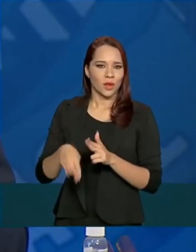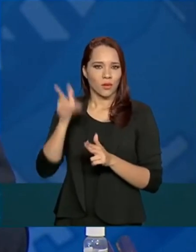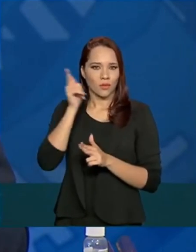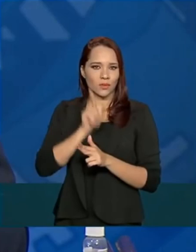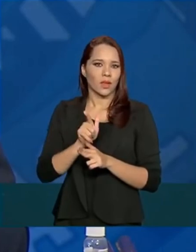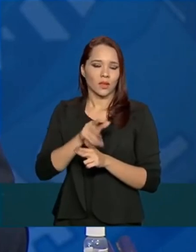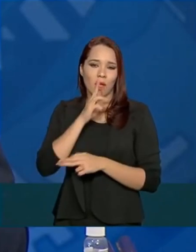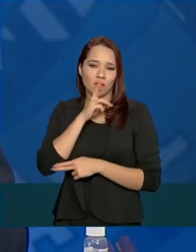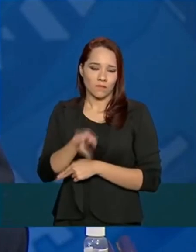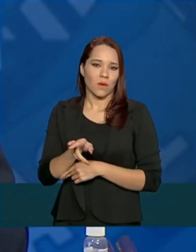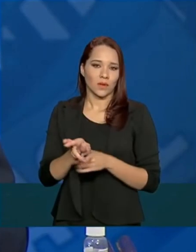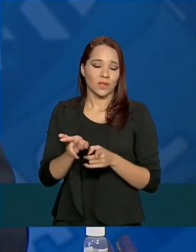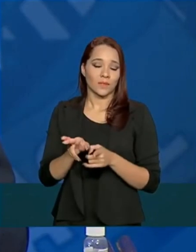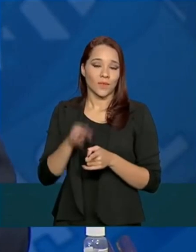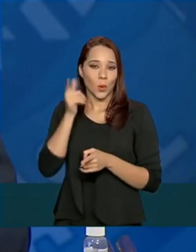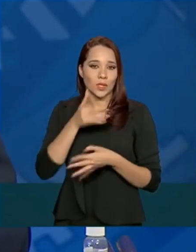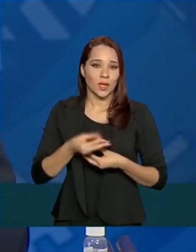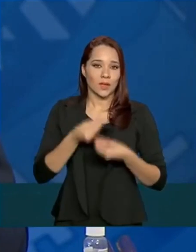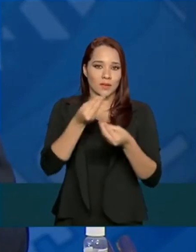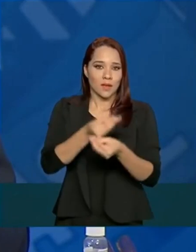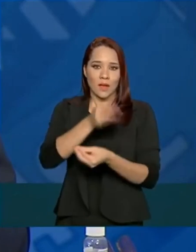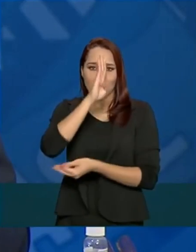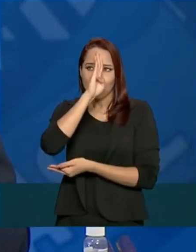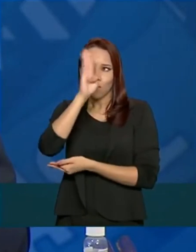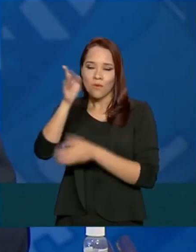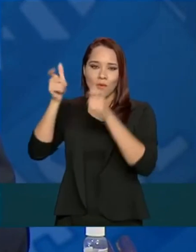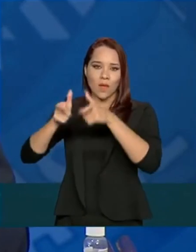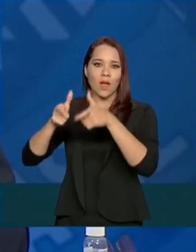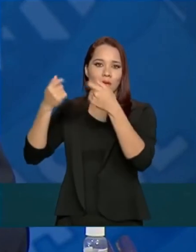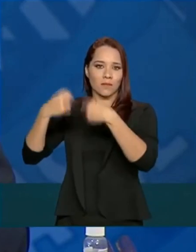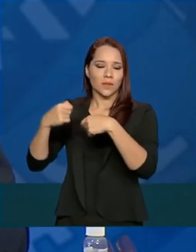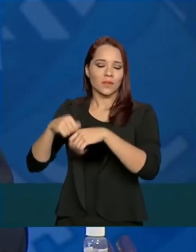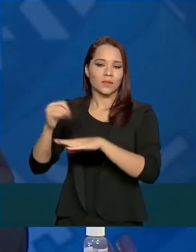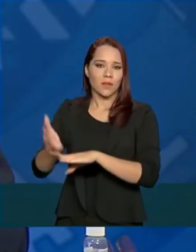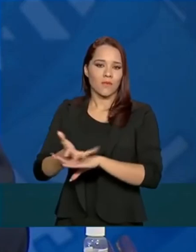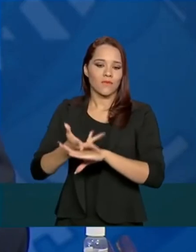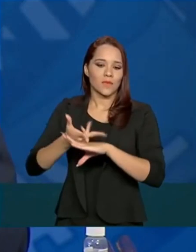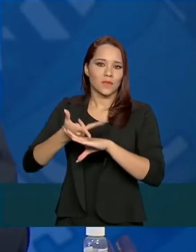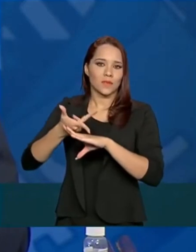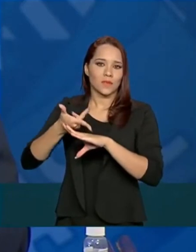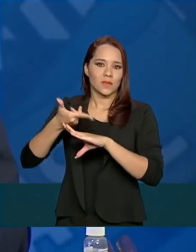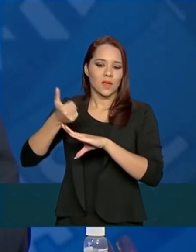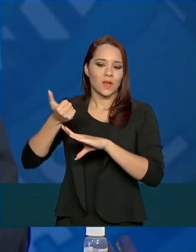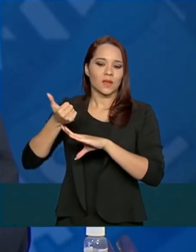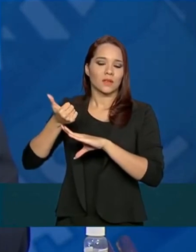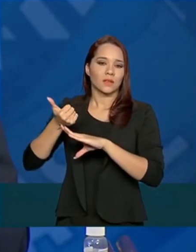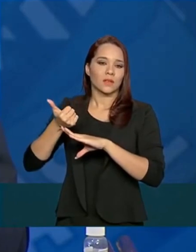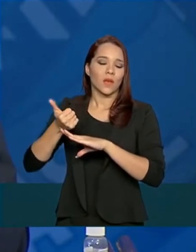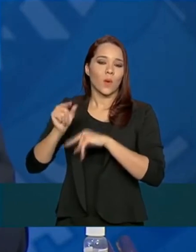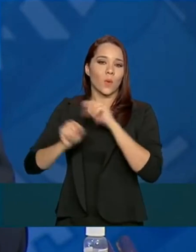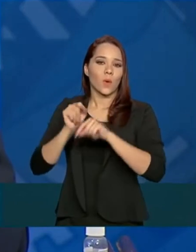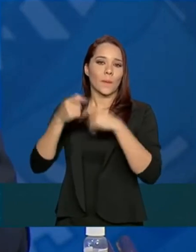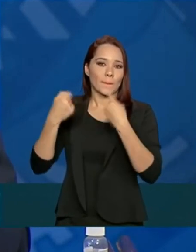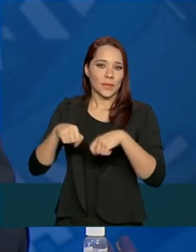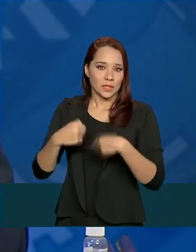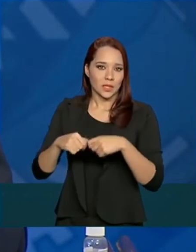vencidos e pudéssemos ofertar na ponta a eficiência, gerar na ponta, portanto, os insumos necessários